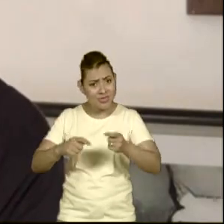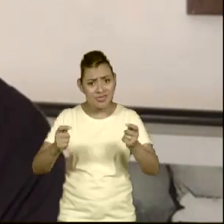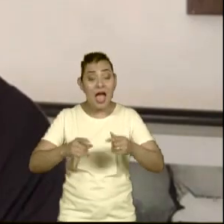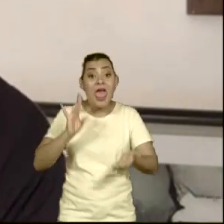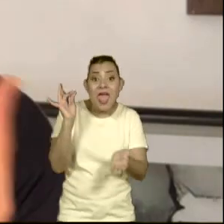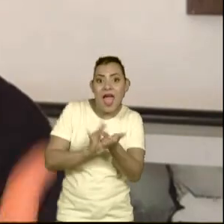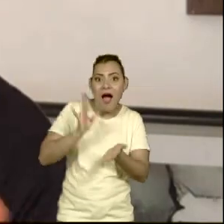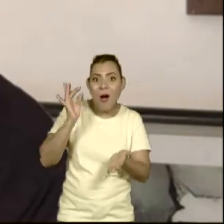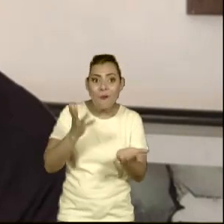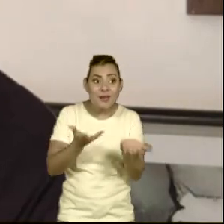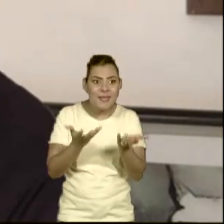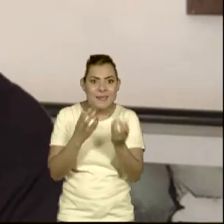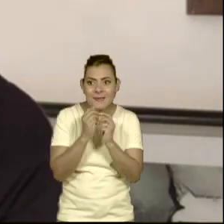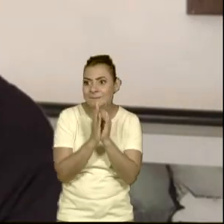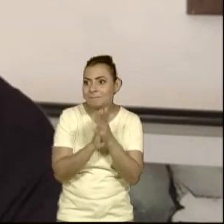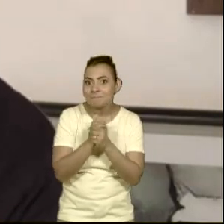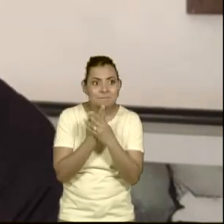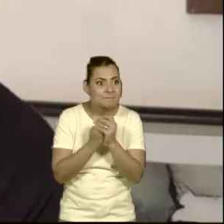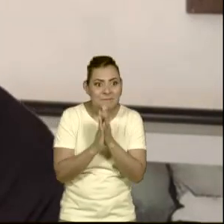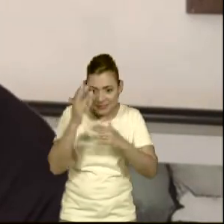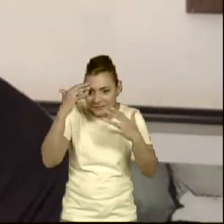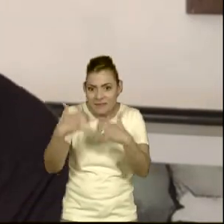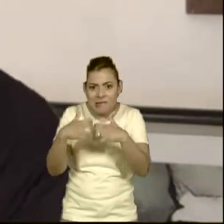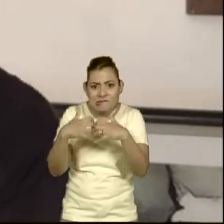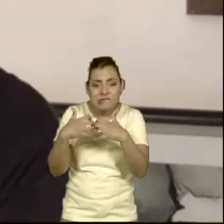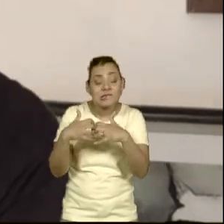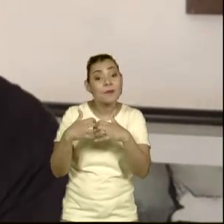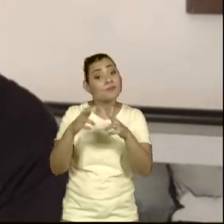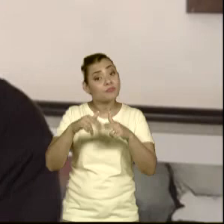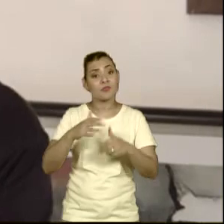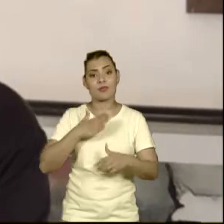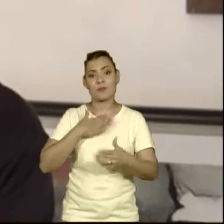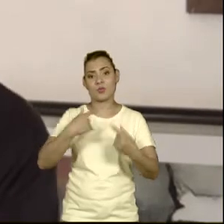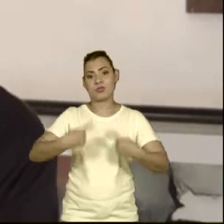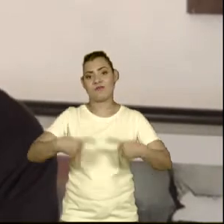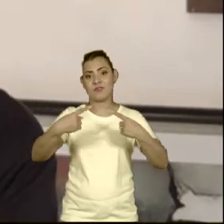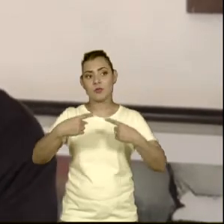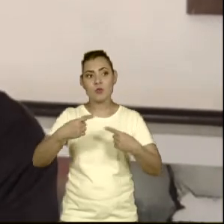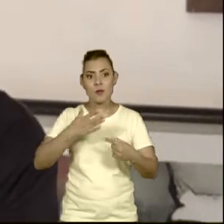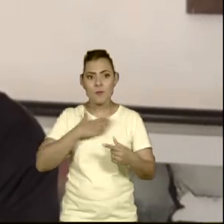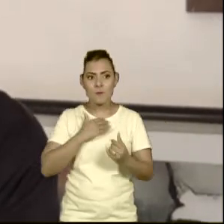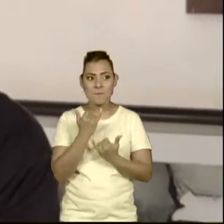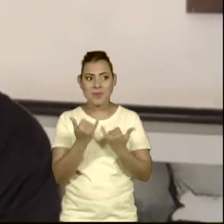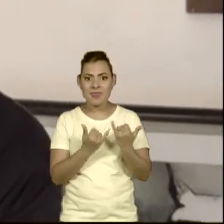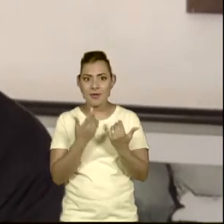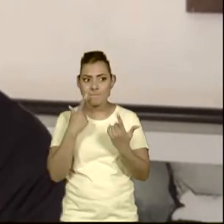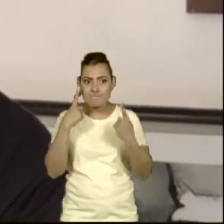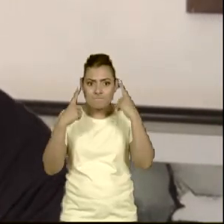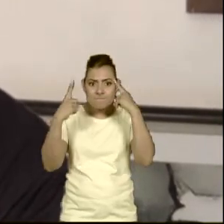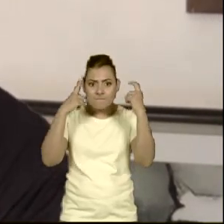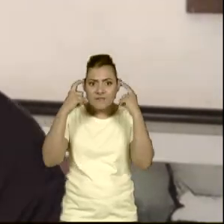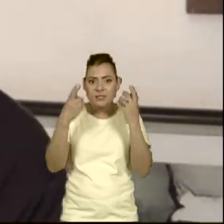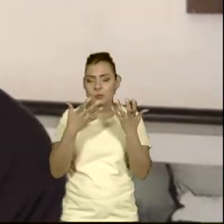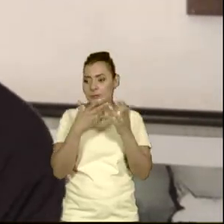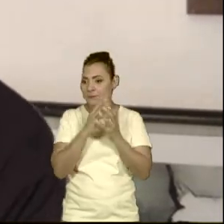dentro do possível, vamos buscar fazer, era a minha grande chance de brincar e trabalhar com isso.